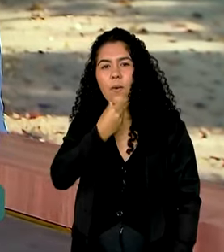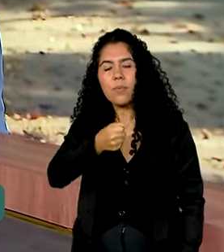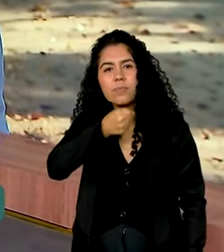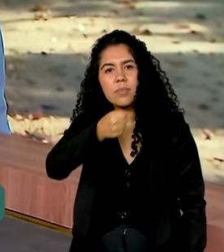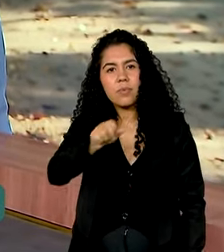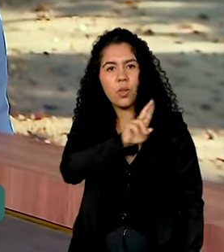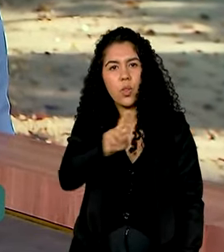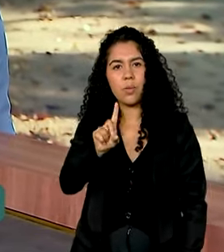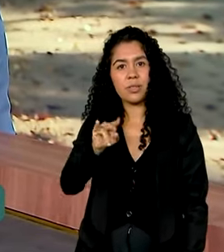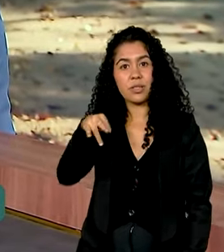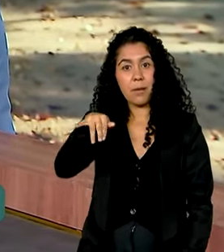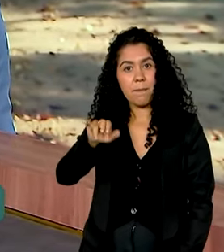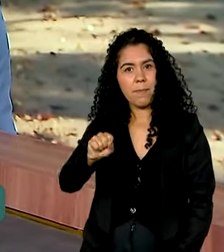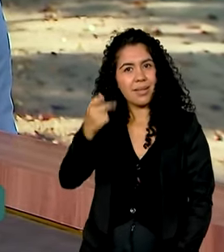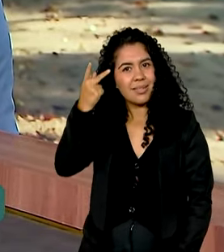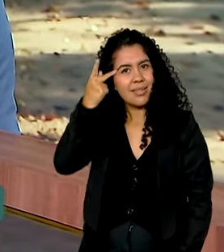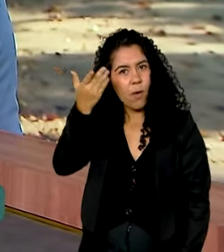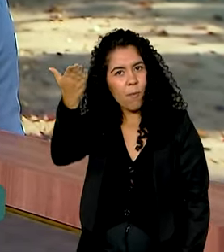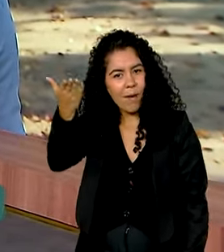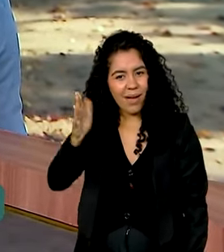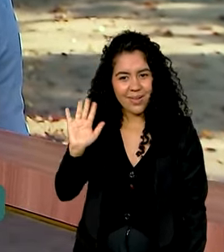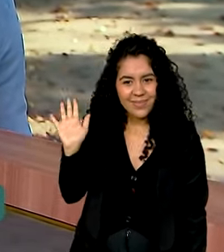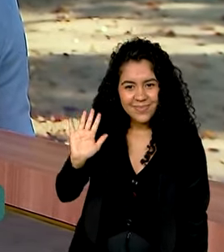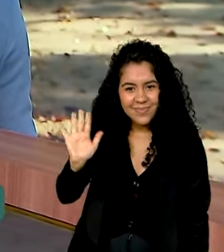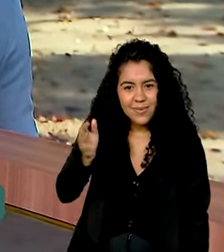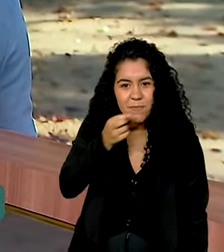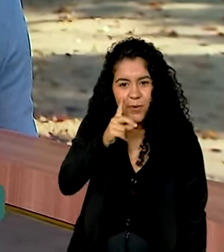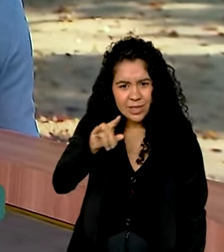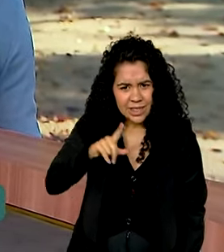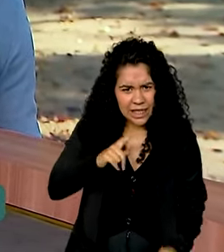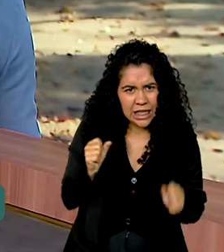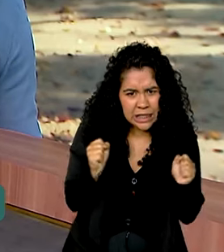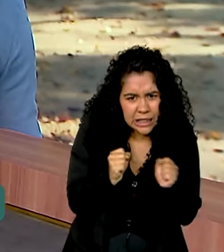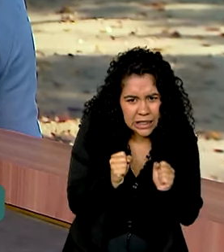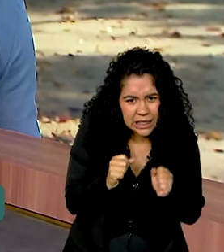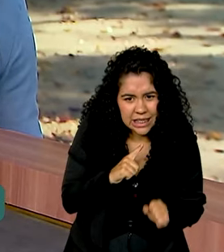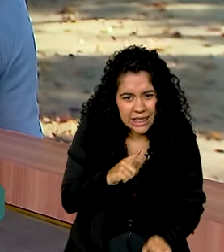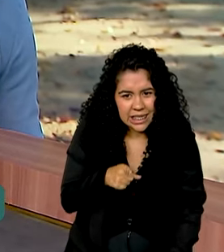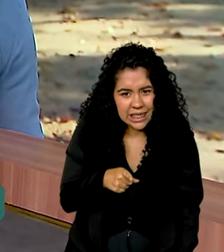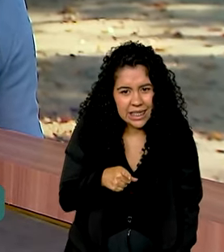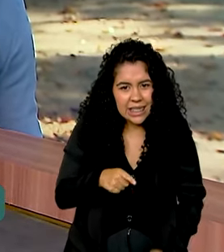para a gente, direto de São Paulo. Dimas, bom dia. Frio por aí?